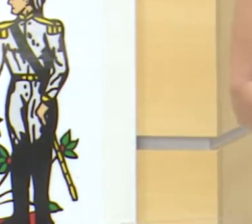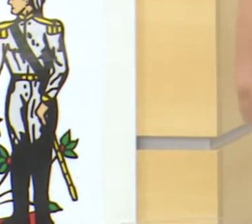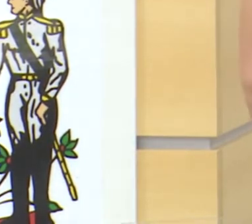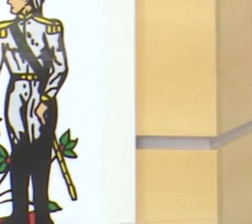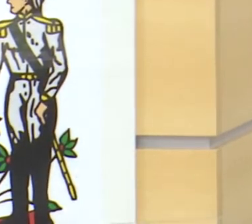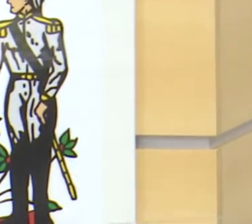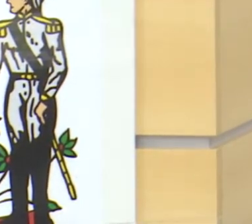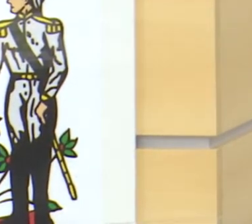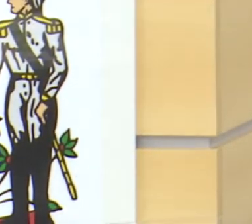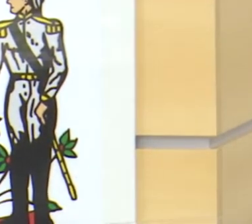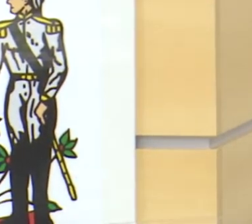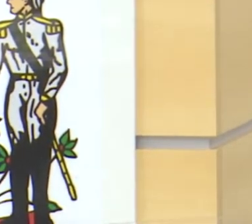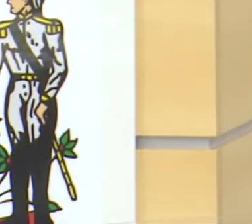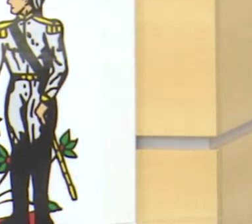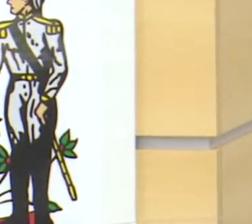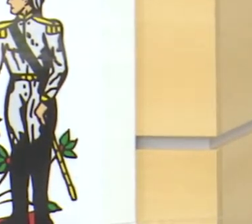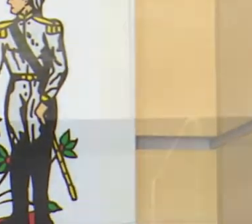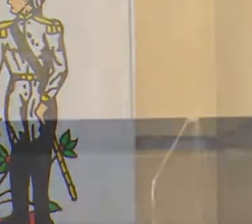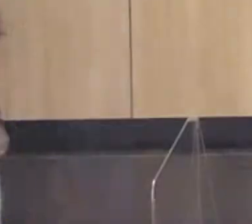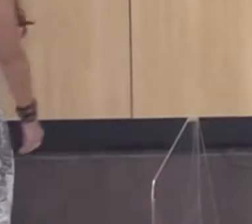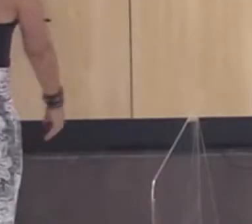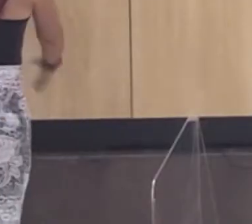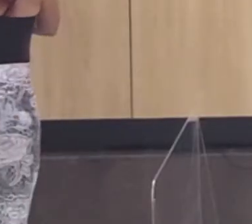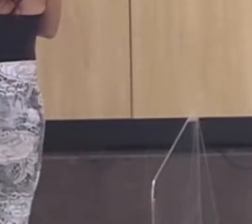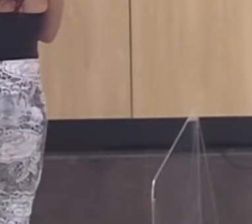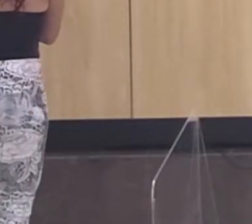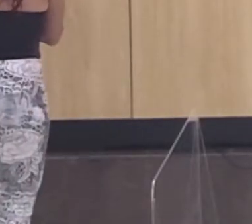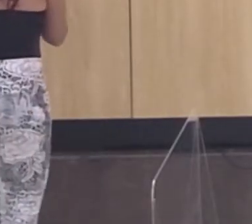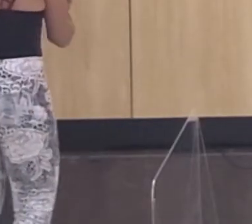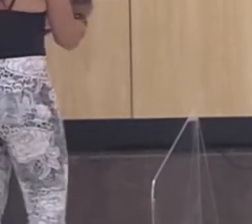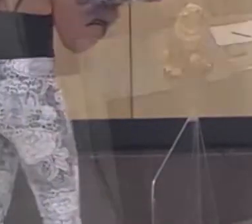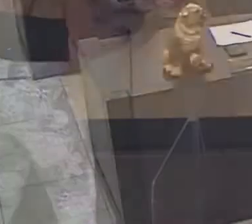G1 E aí